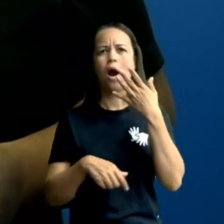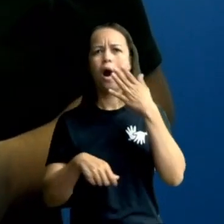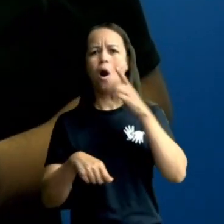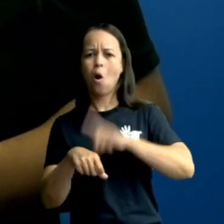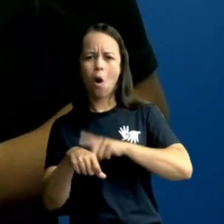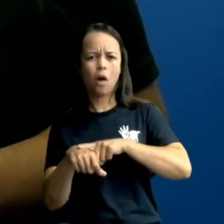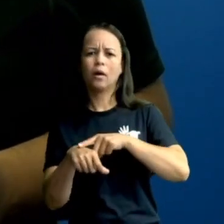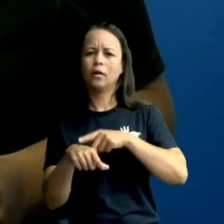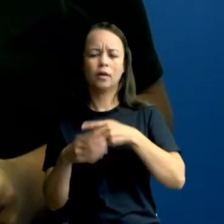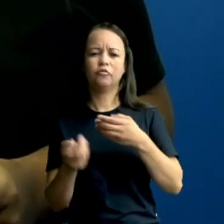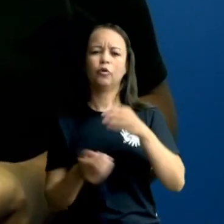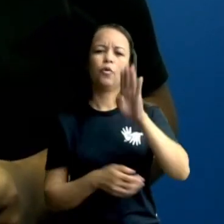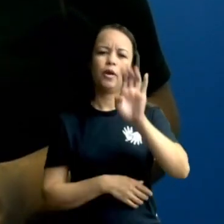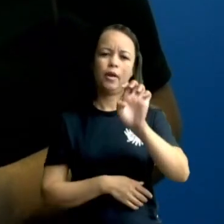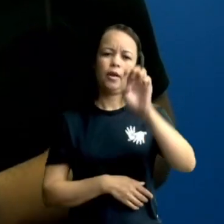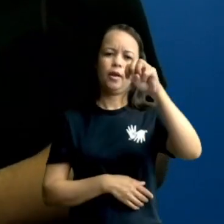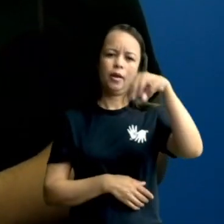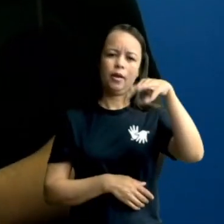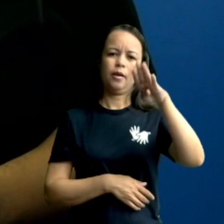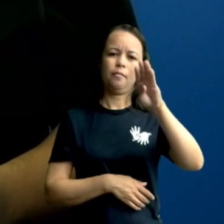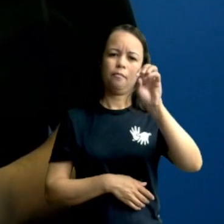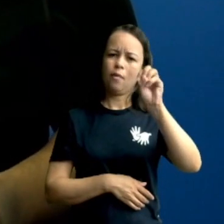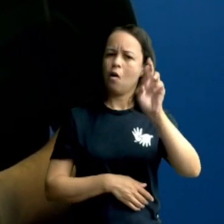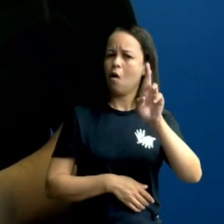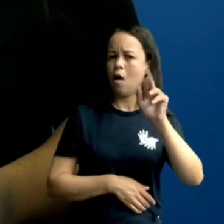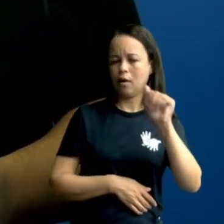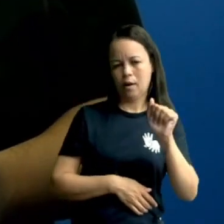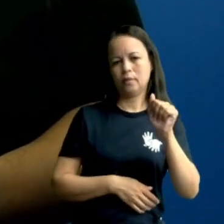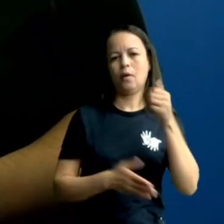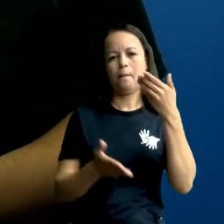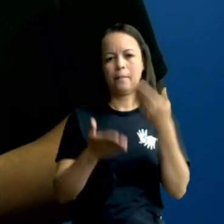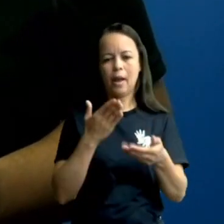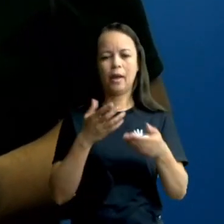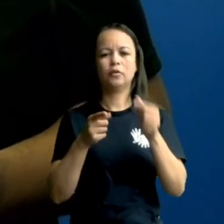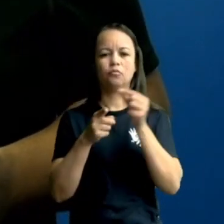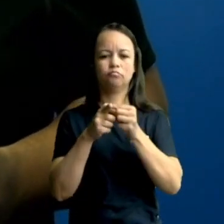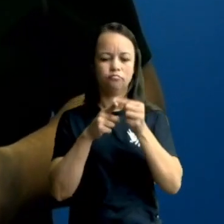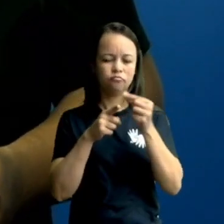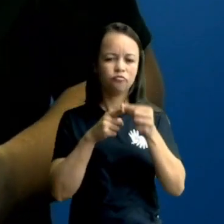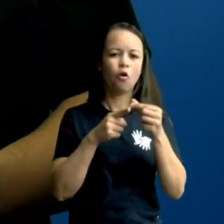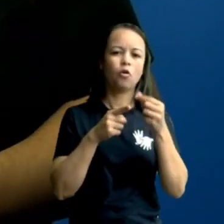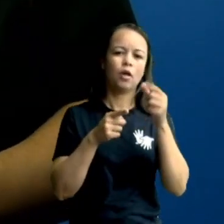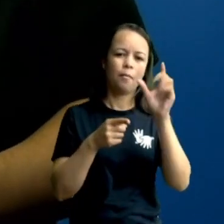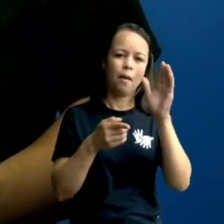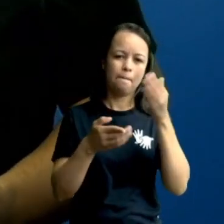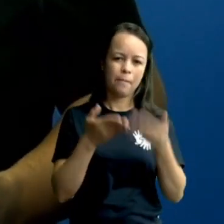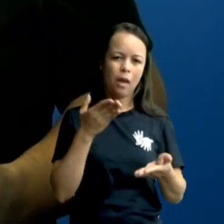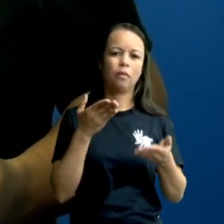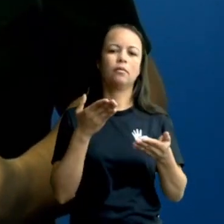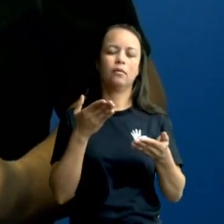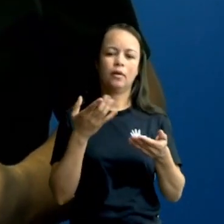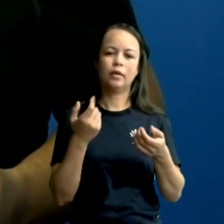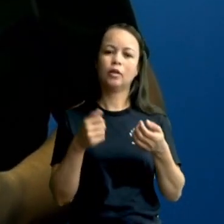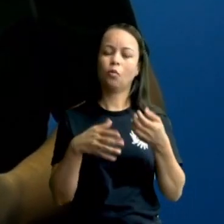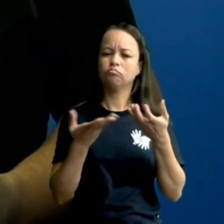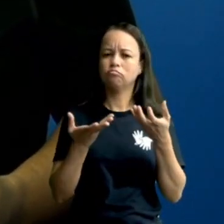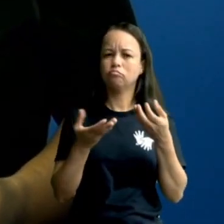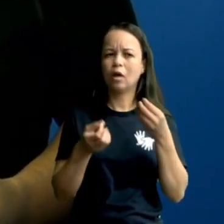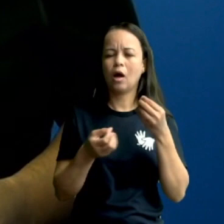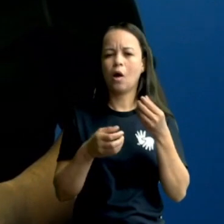ficou embora. Perde-se um fonema. E ao perder esse fonema, ao sofrer